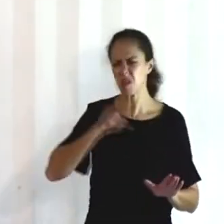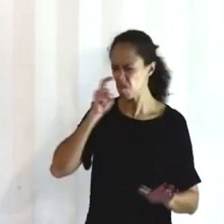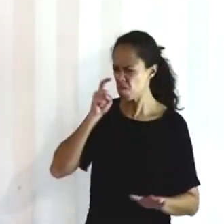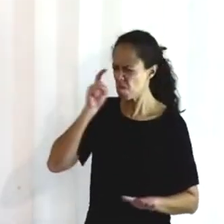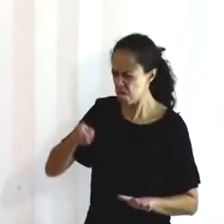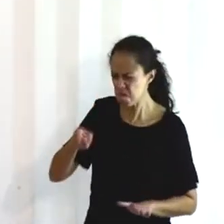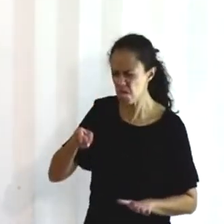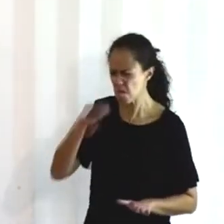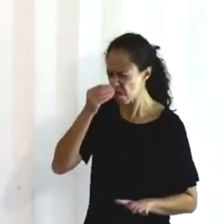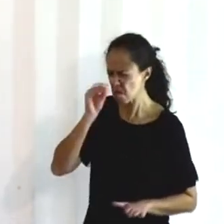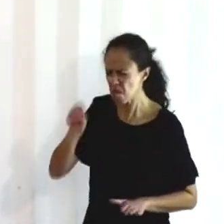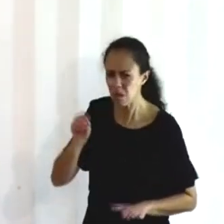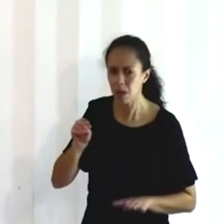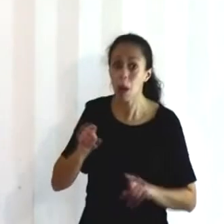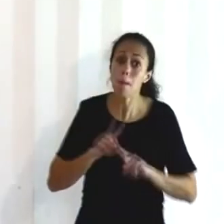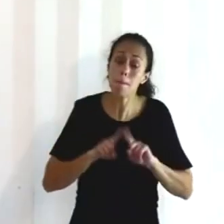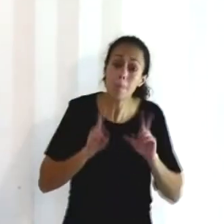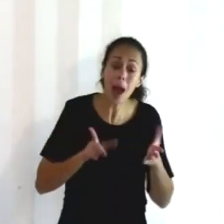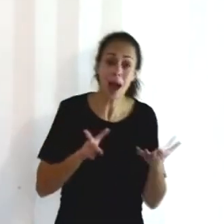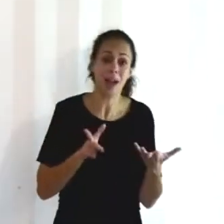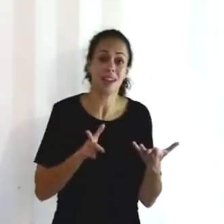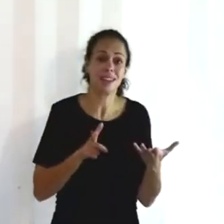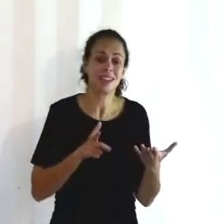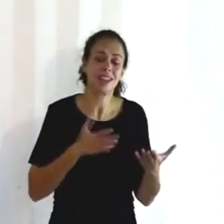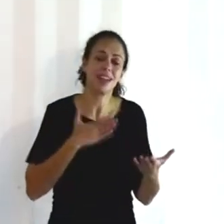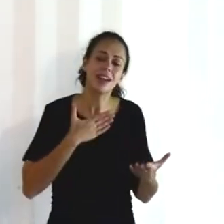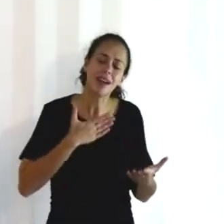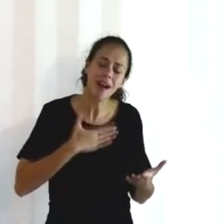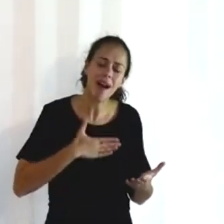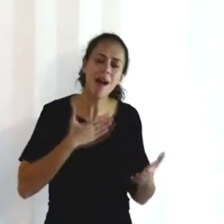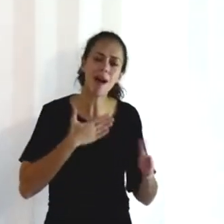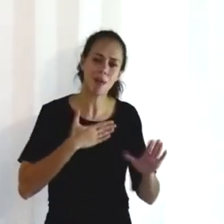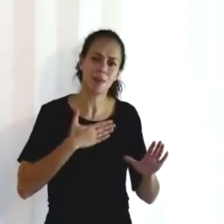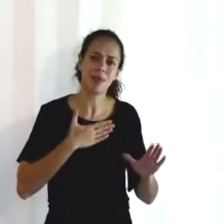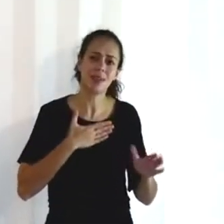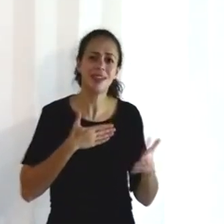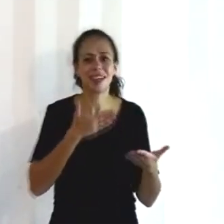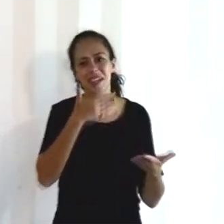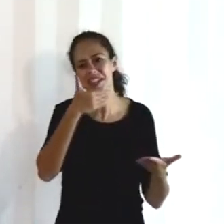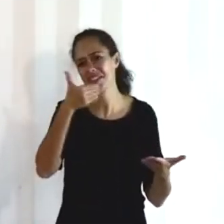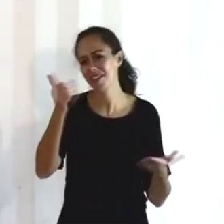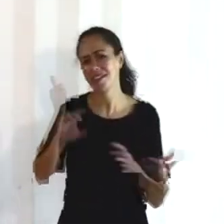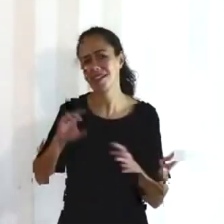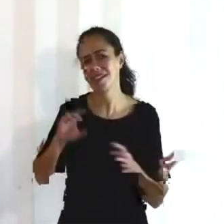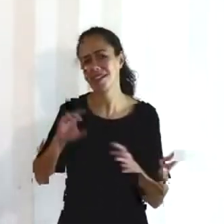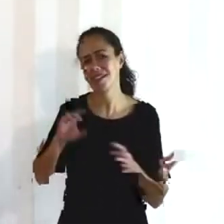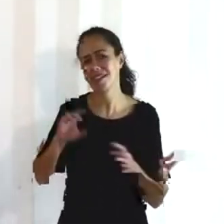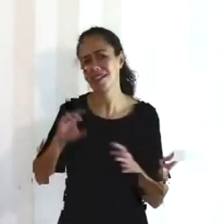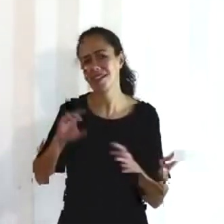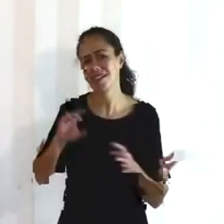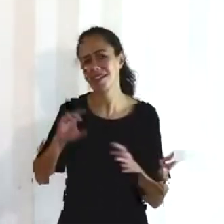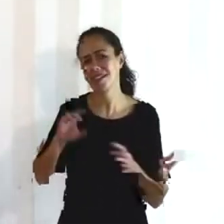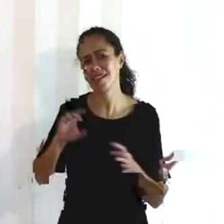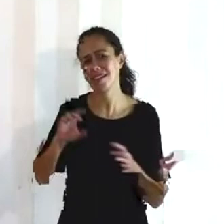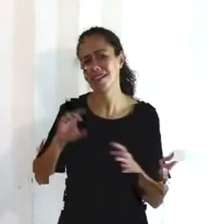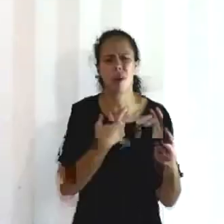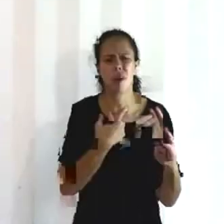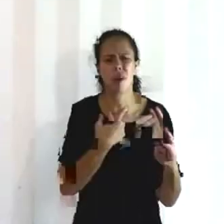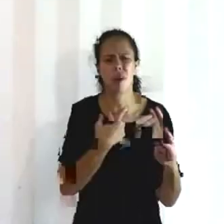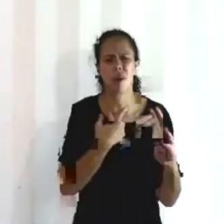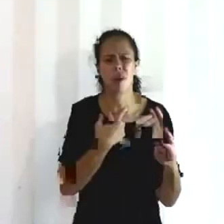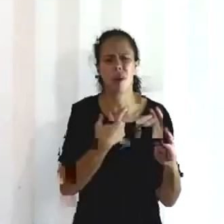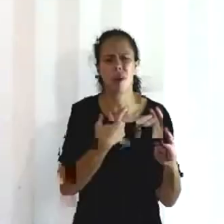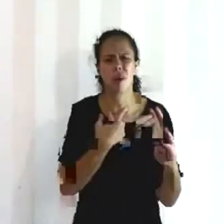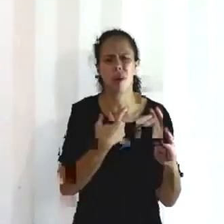compaixão, a vida fica mais leve. Igreja não é um lugar para que nós coloquemos peso sobre as costas uns dos outros.